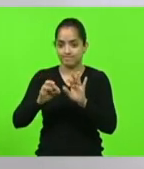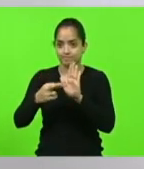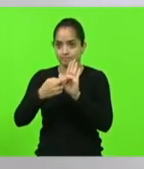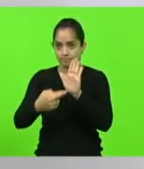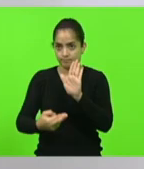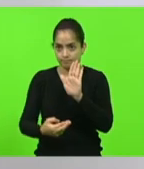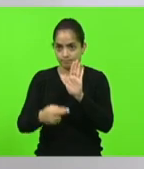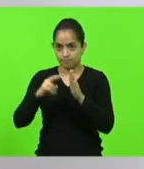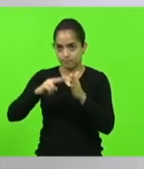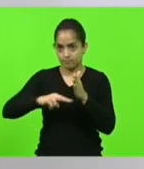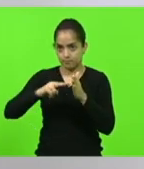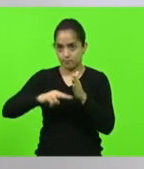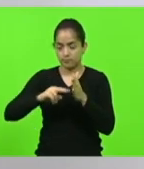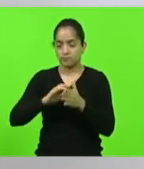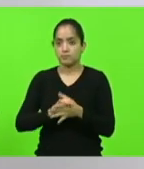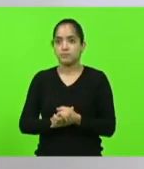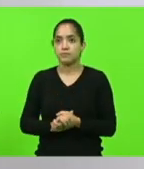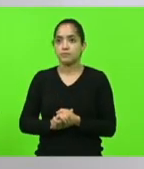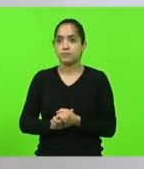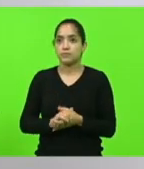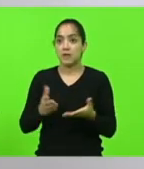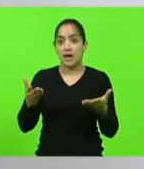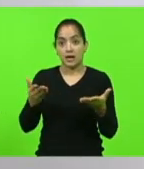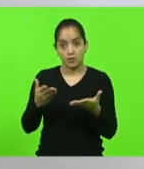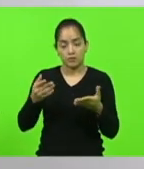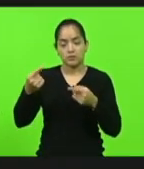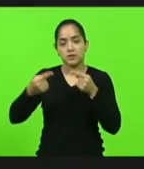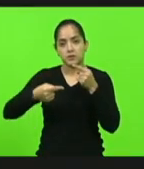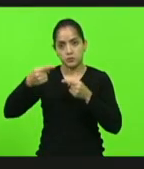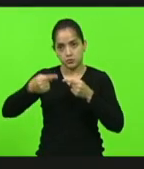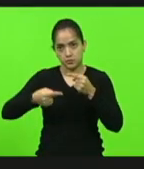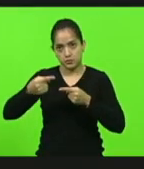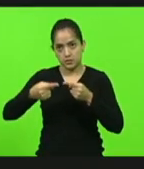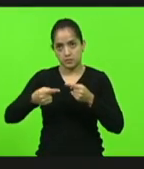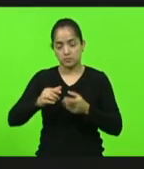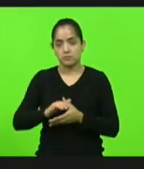a matéria está em discussão